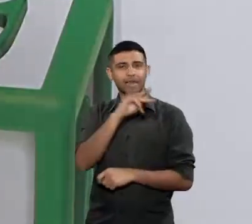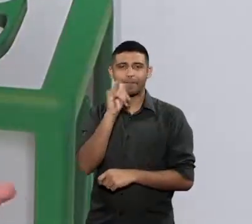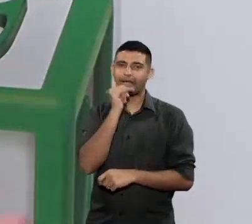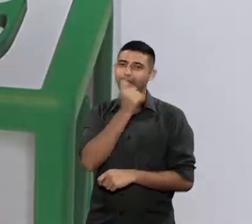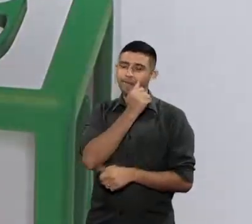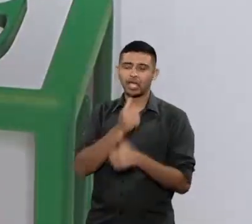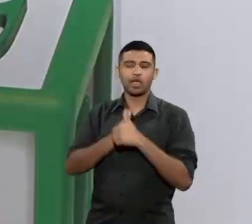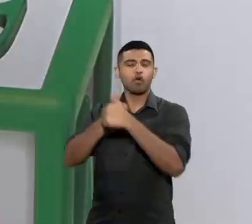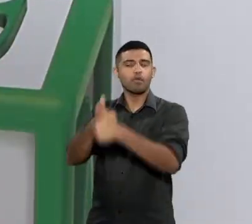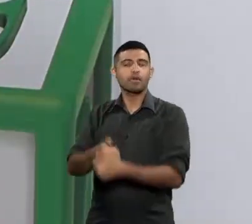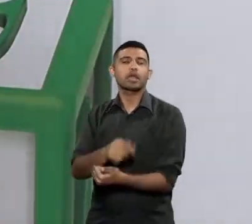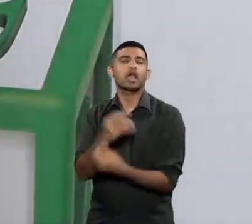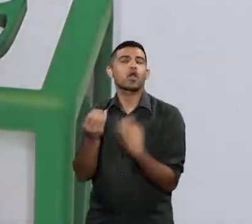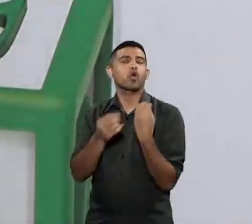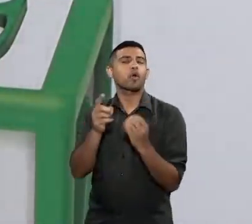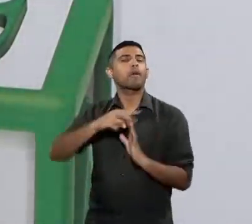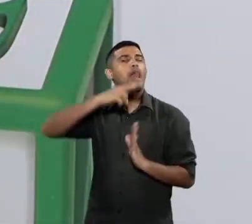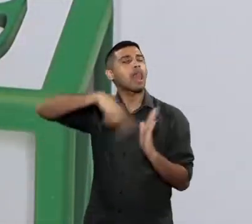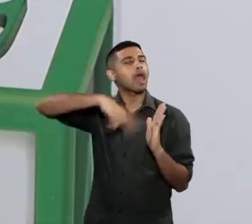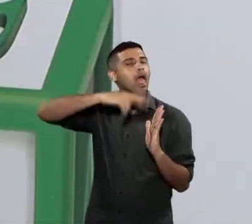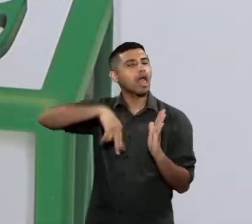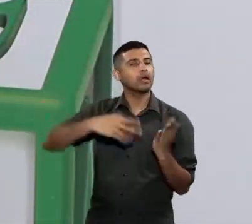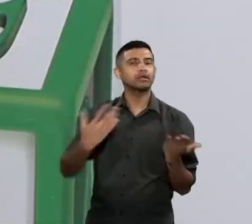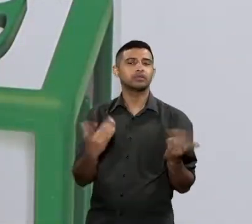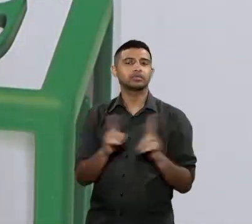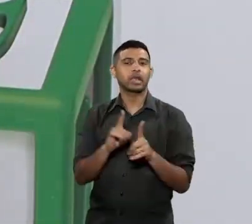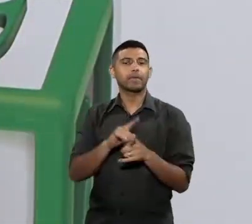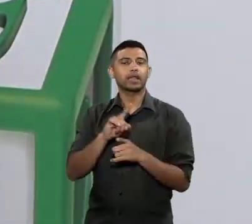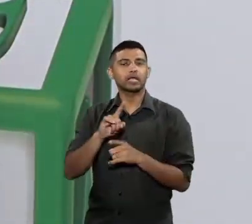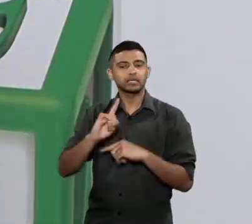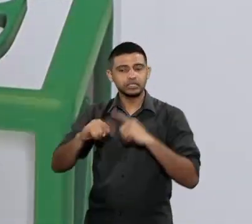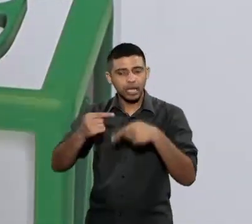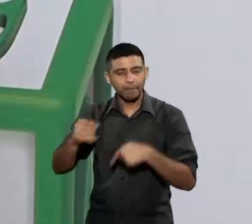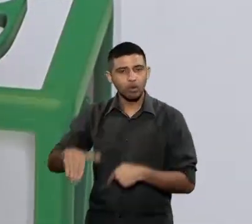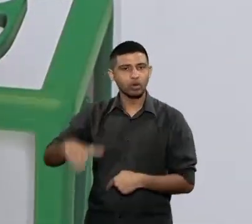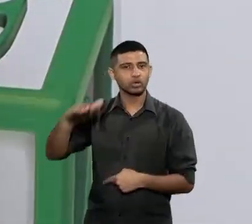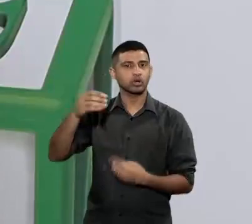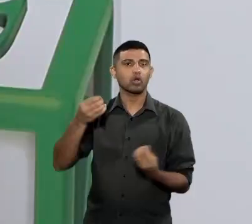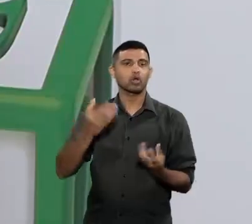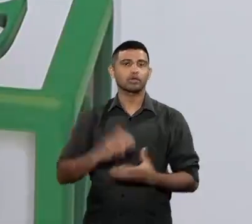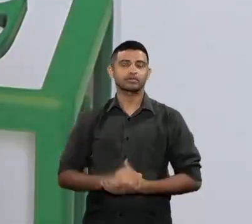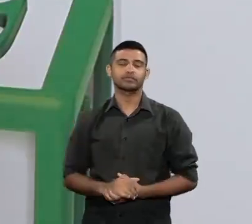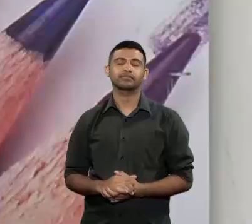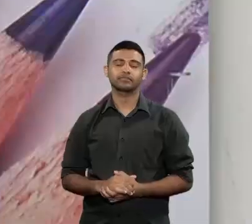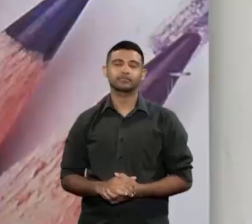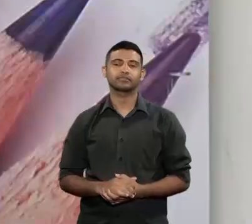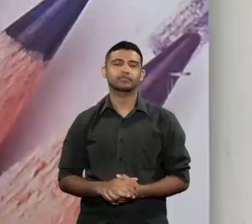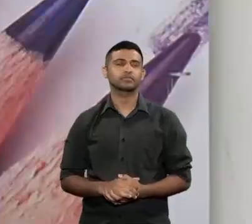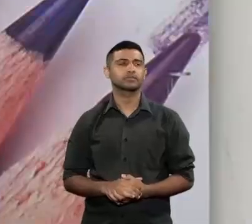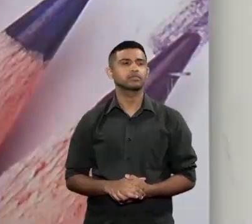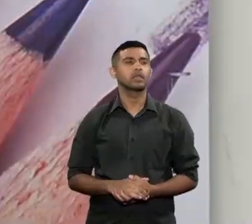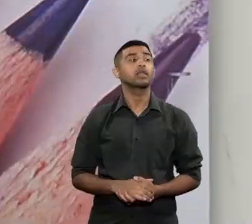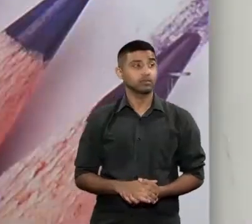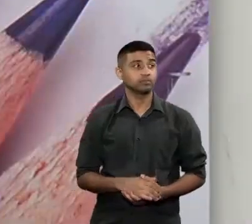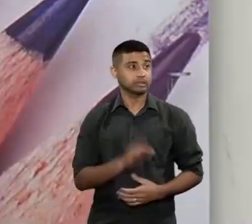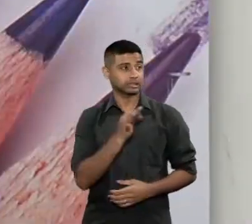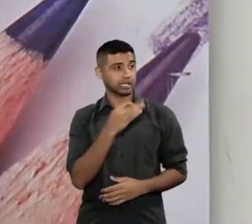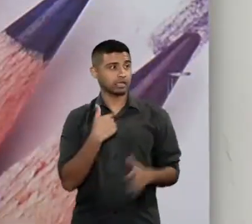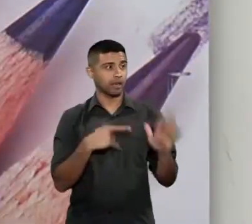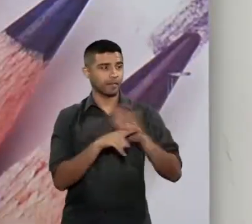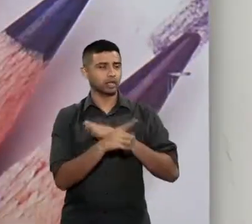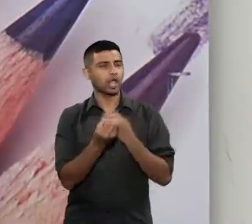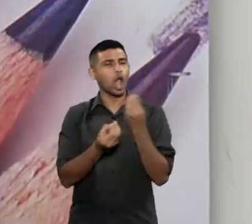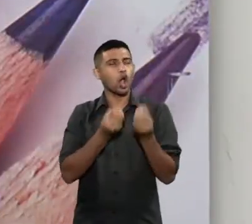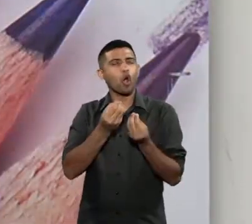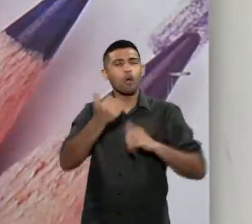como a criança estava fazendo a leitura e como essa criança está fazendo a leitura após... A overlay. Isso que eu ia falar. É, como é feito, em que